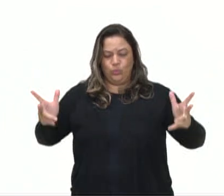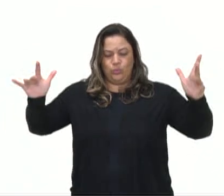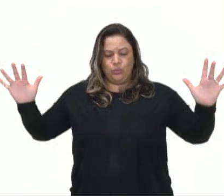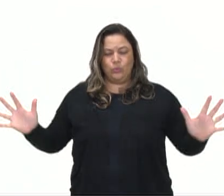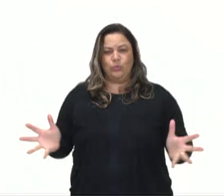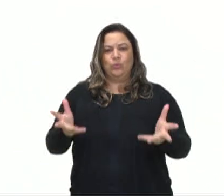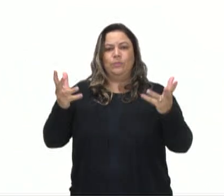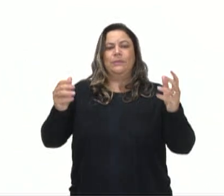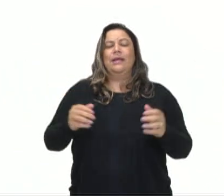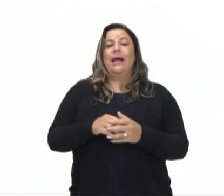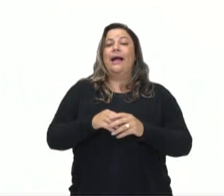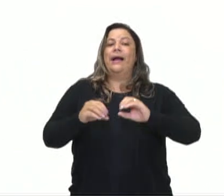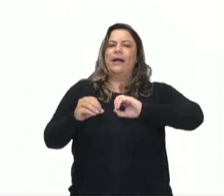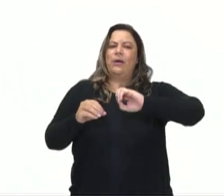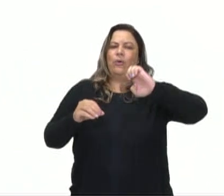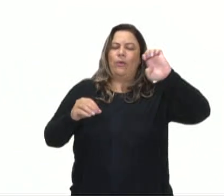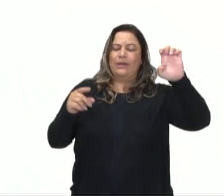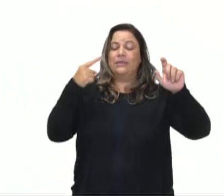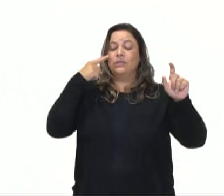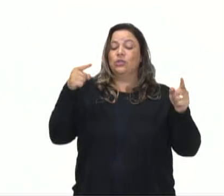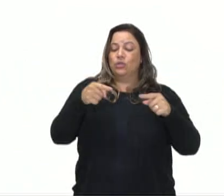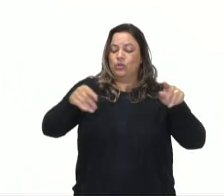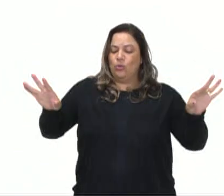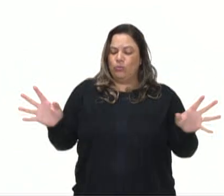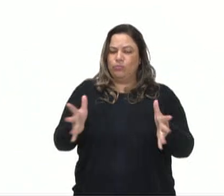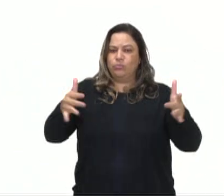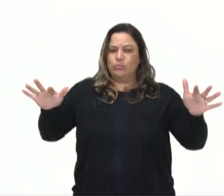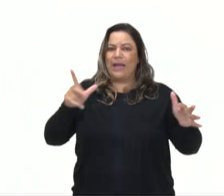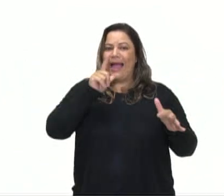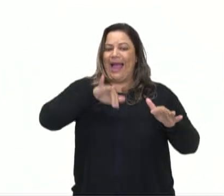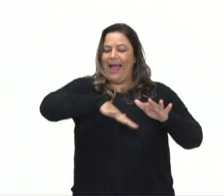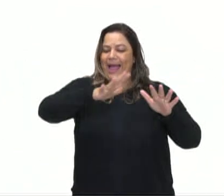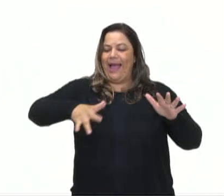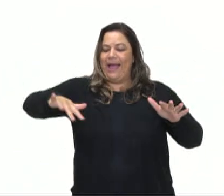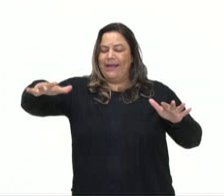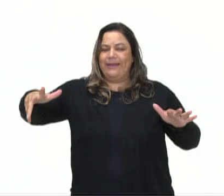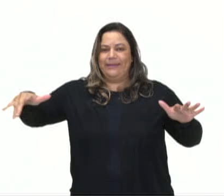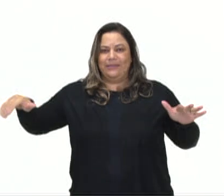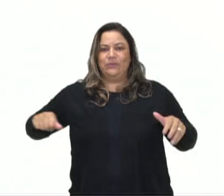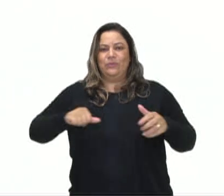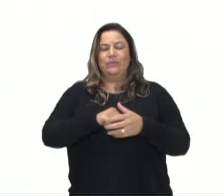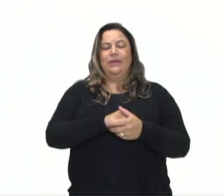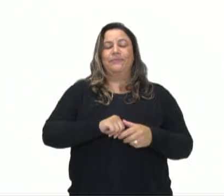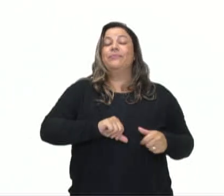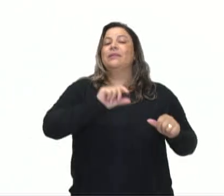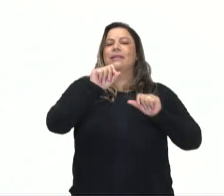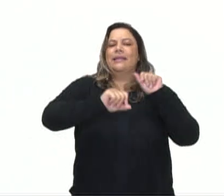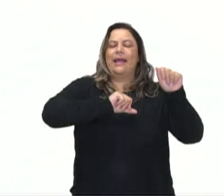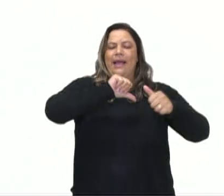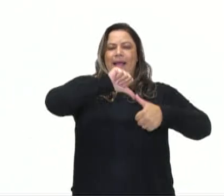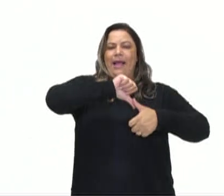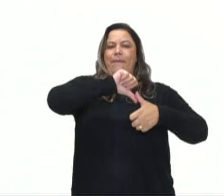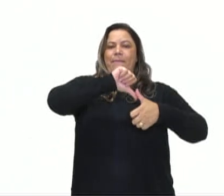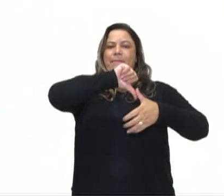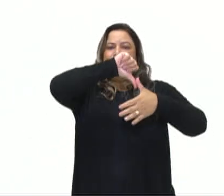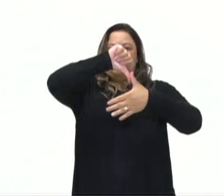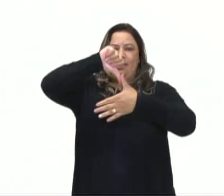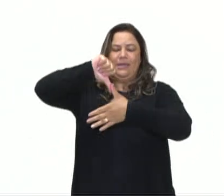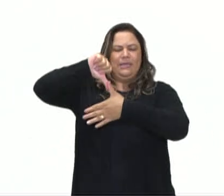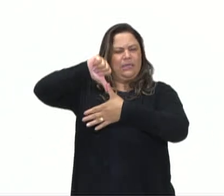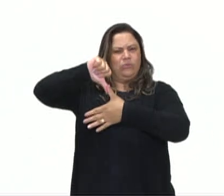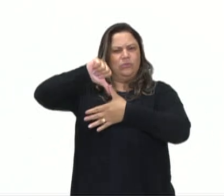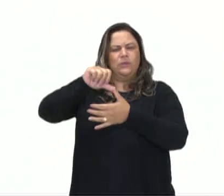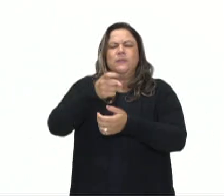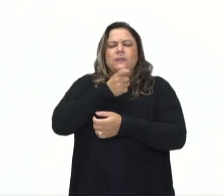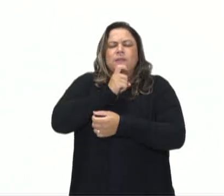o oeste. Nesta condição, temos a costa oeste da América do Sul, água mais fria e profunda, com nutrientes